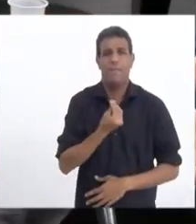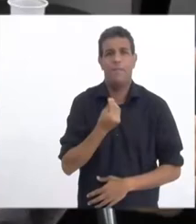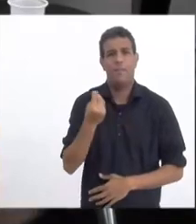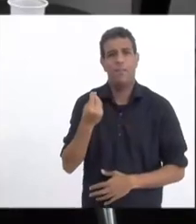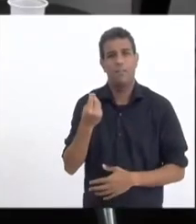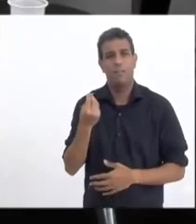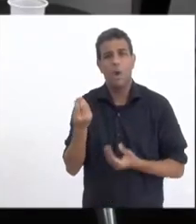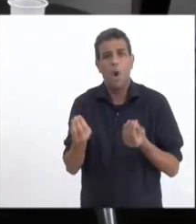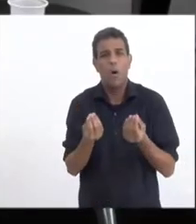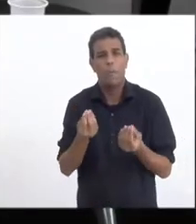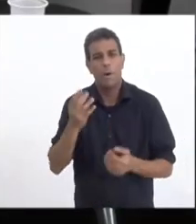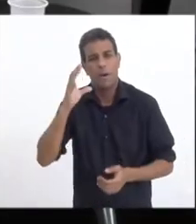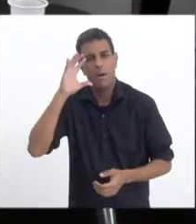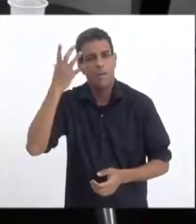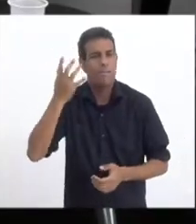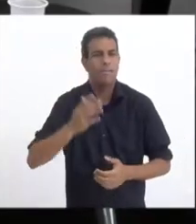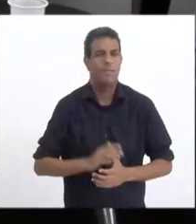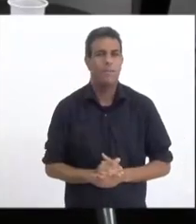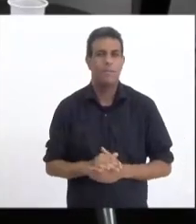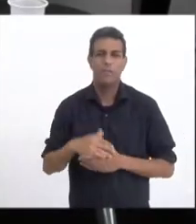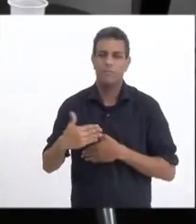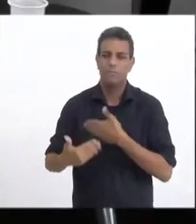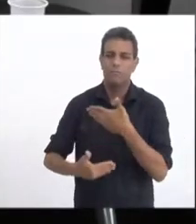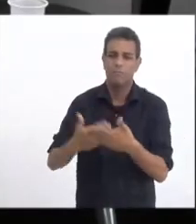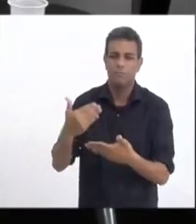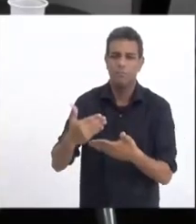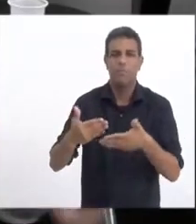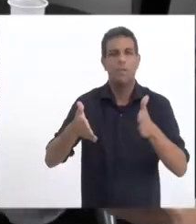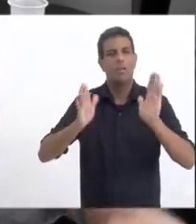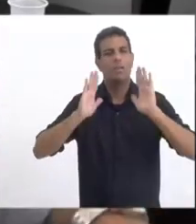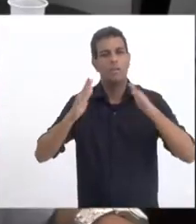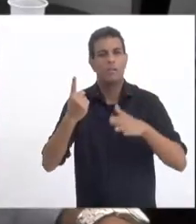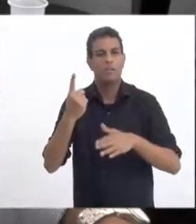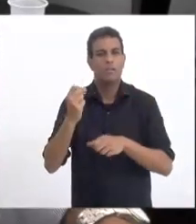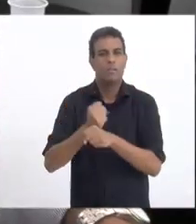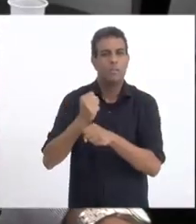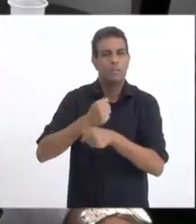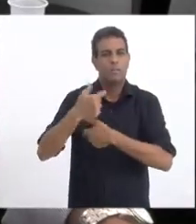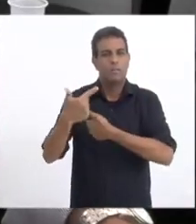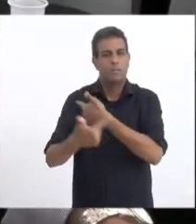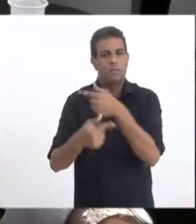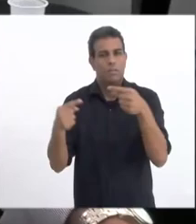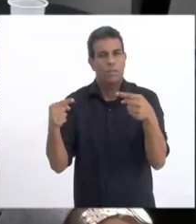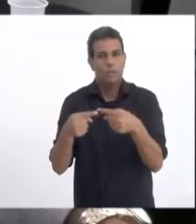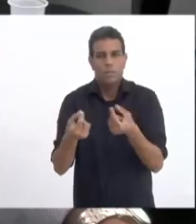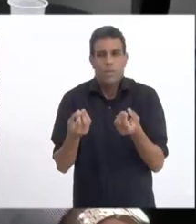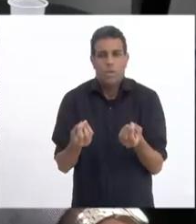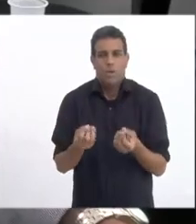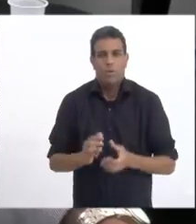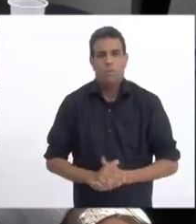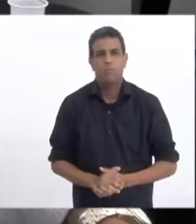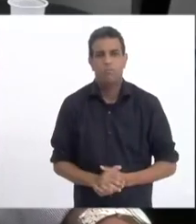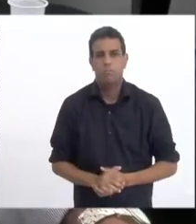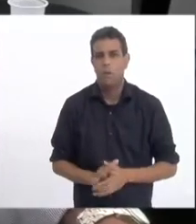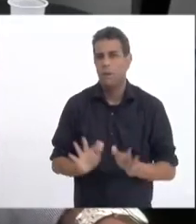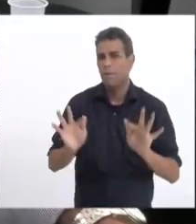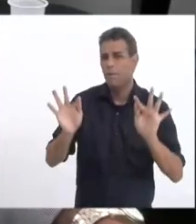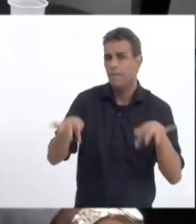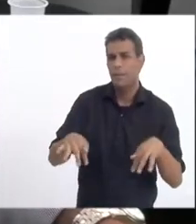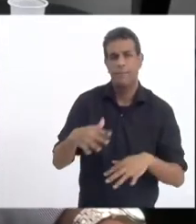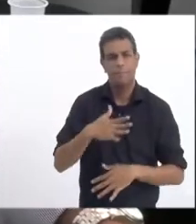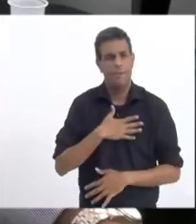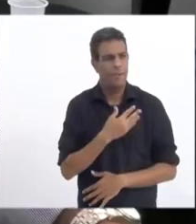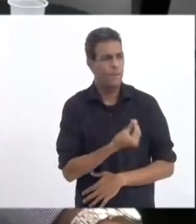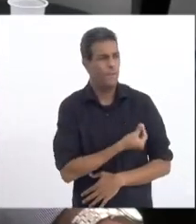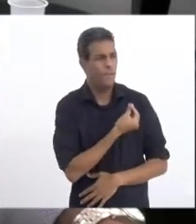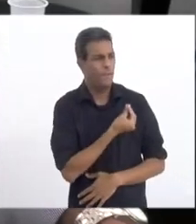um zumbi. E eu passei 15 dias usando, 15 anos usando a droga, e no fim da minha carreira, né,